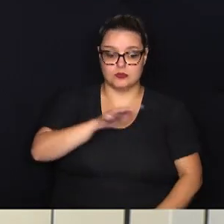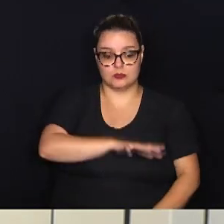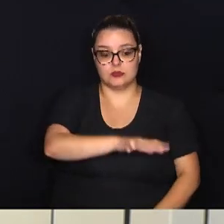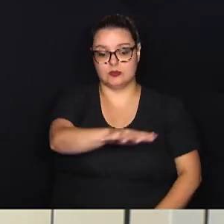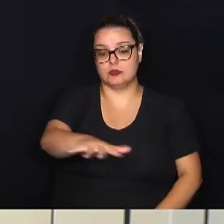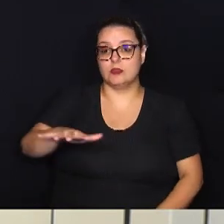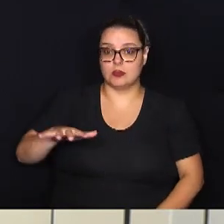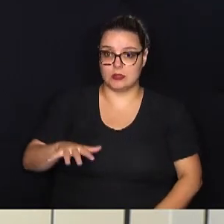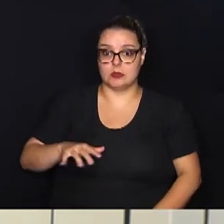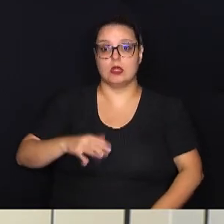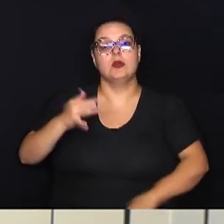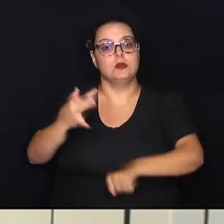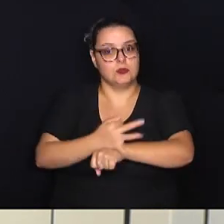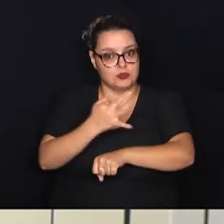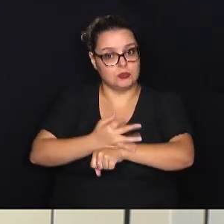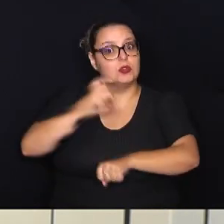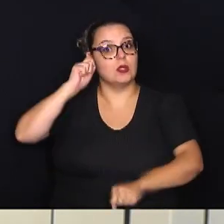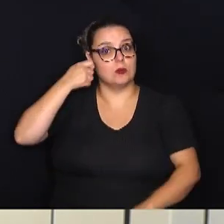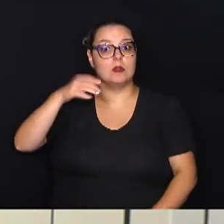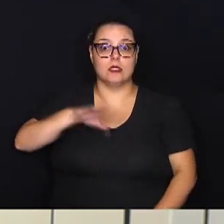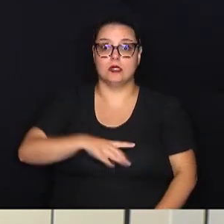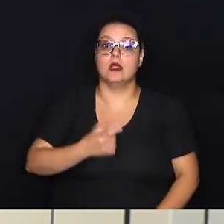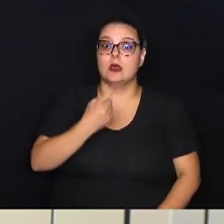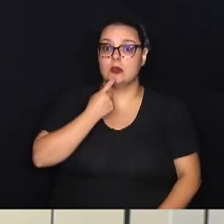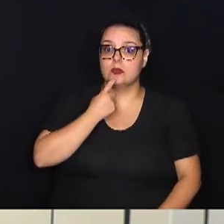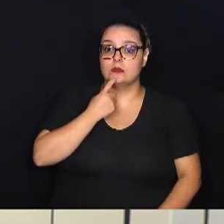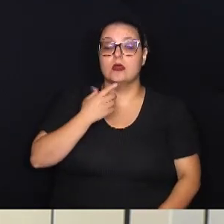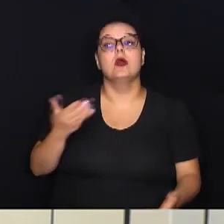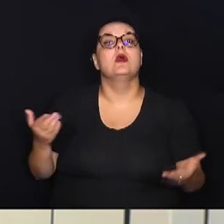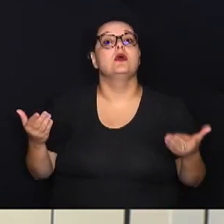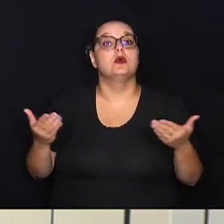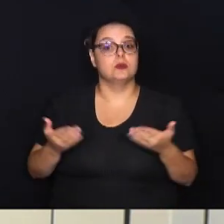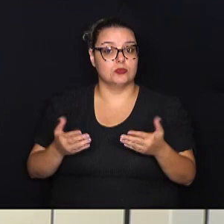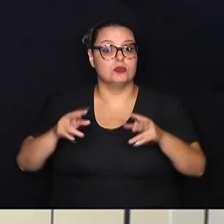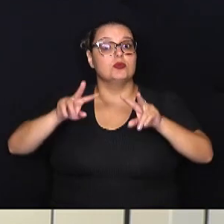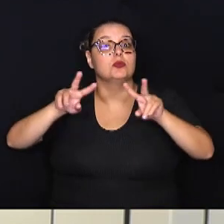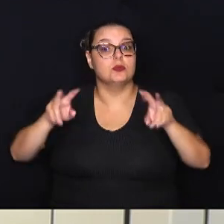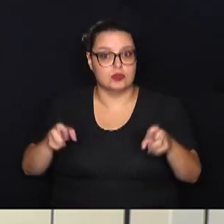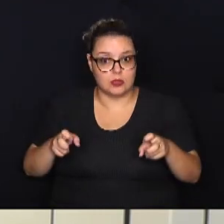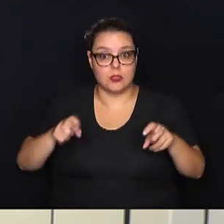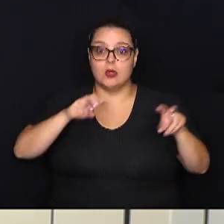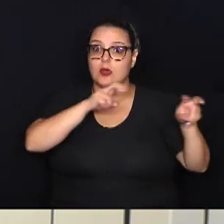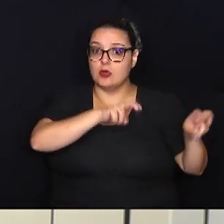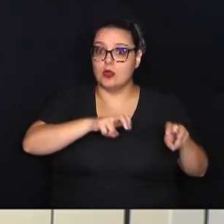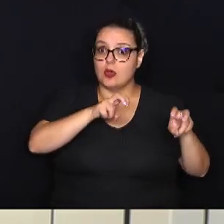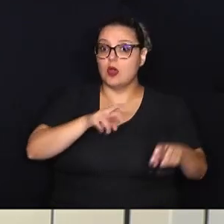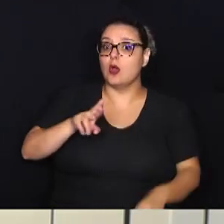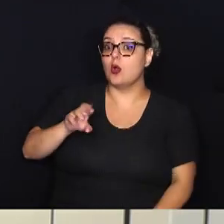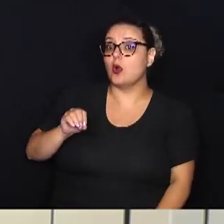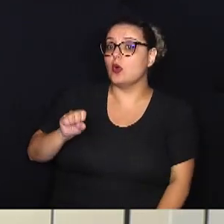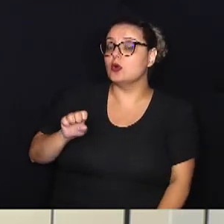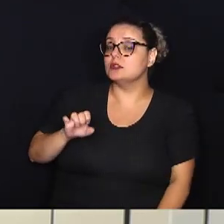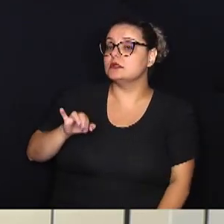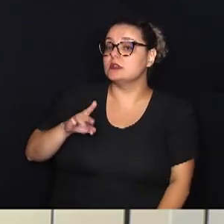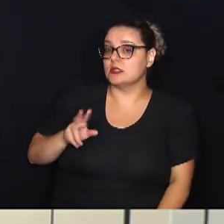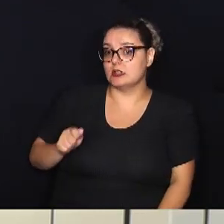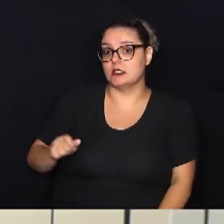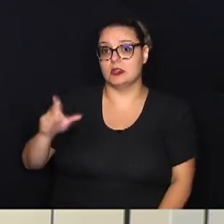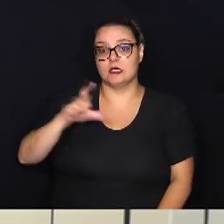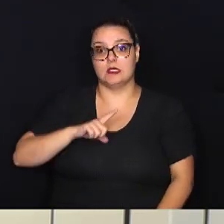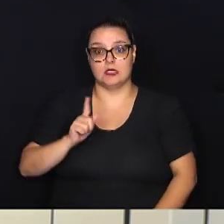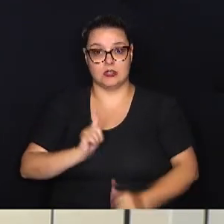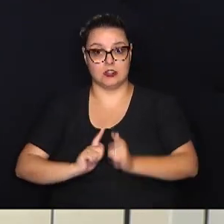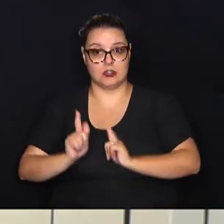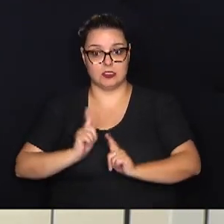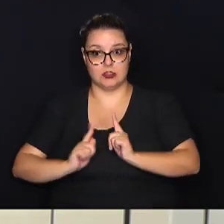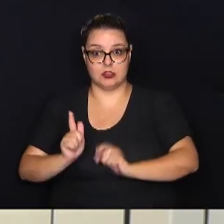de resistência negra na cidade. A de hoje é sobre a Fazenda Roseira, que tem como gestora